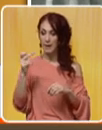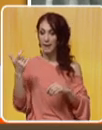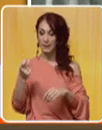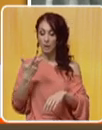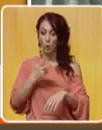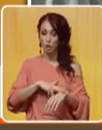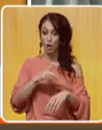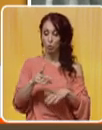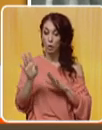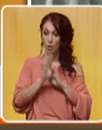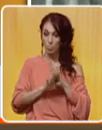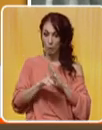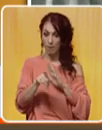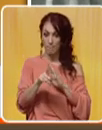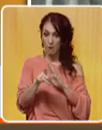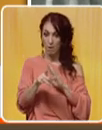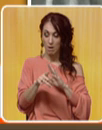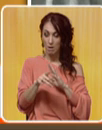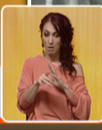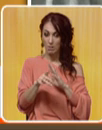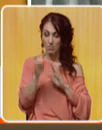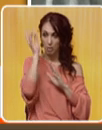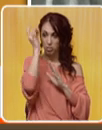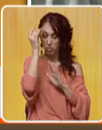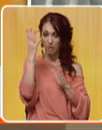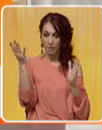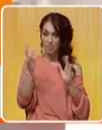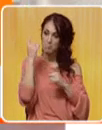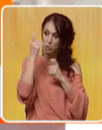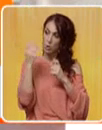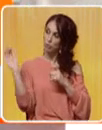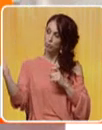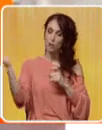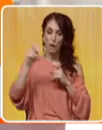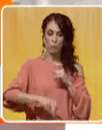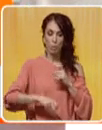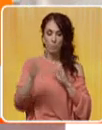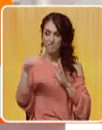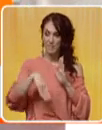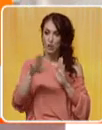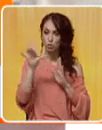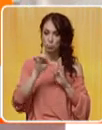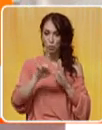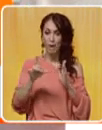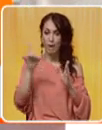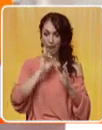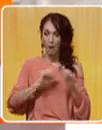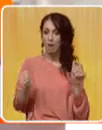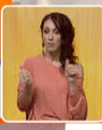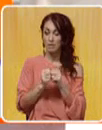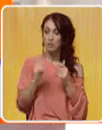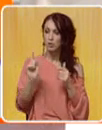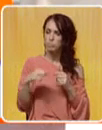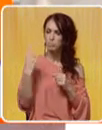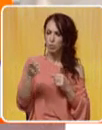do dos programas de entretenimento resolveu chamar cá a Lisboa Clara Nunes que